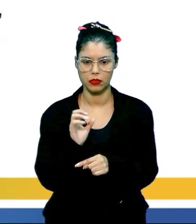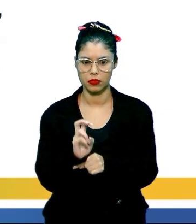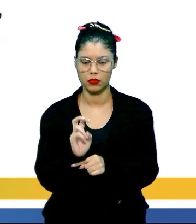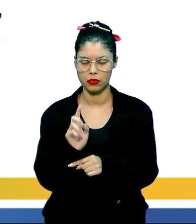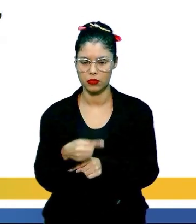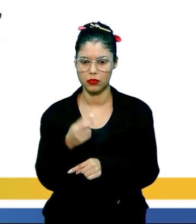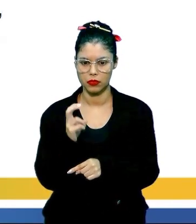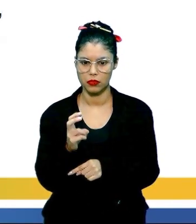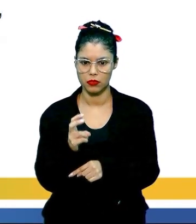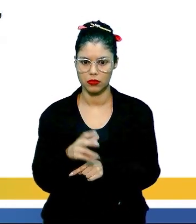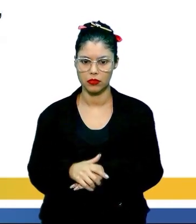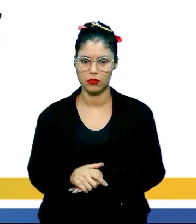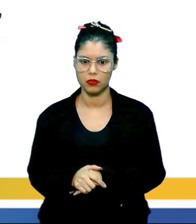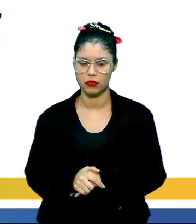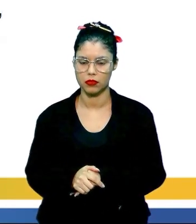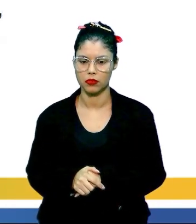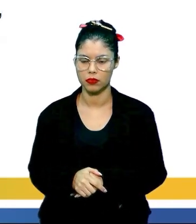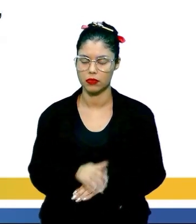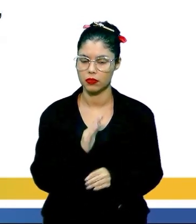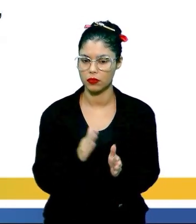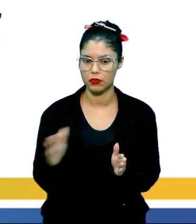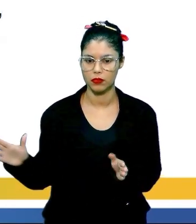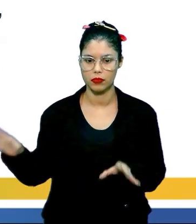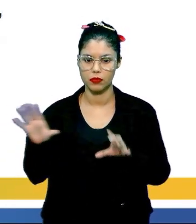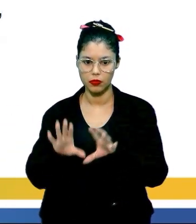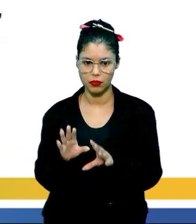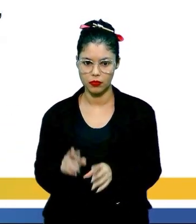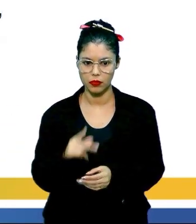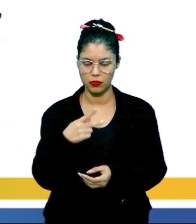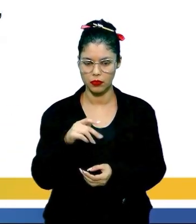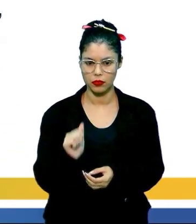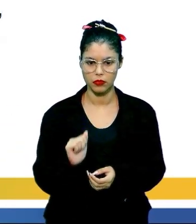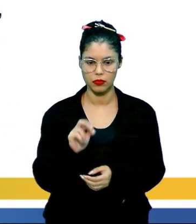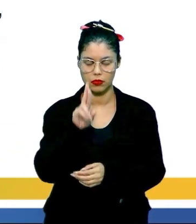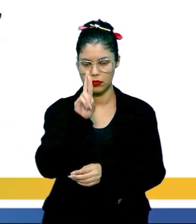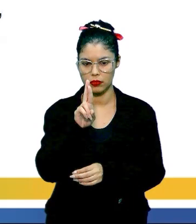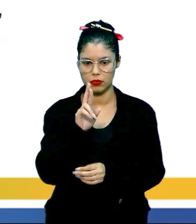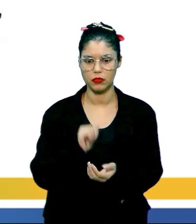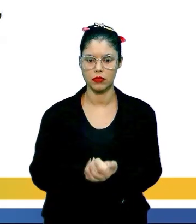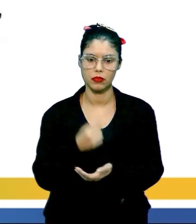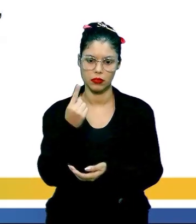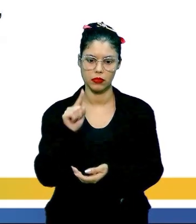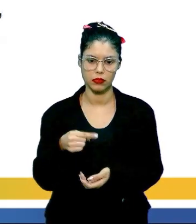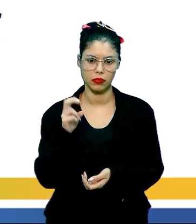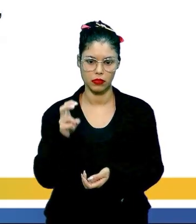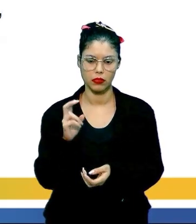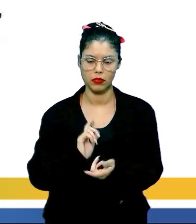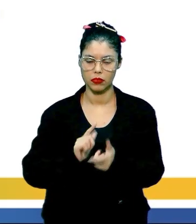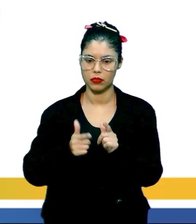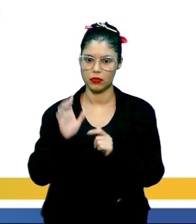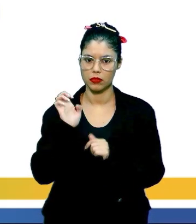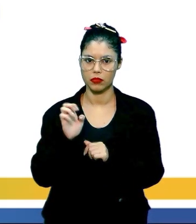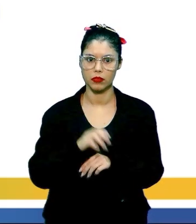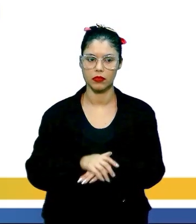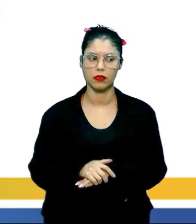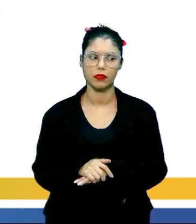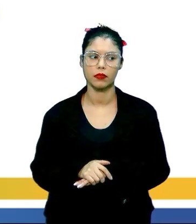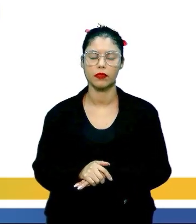tá? 5,5 e aí vai. Então, é uma PA de razão 1,5, gabarito letra